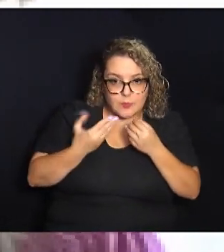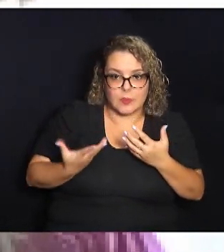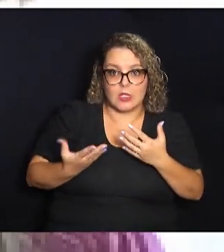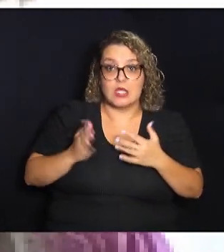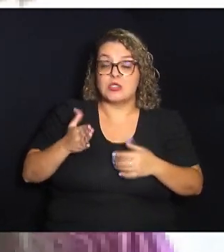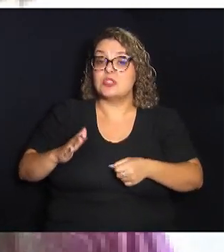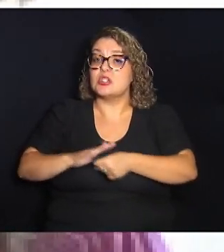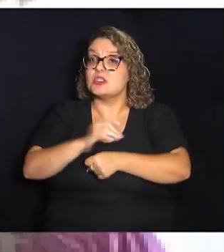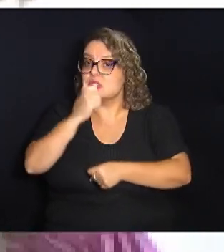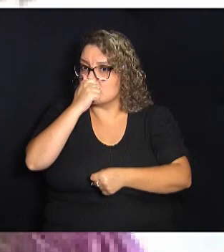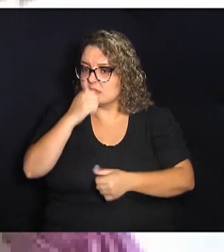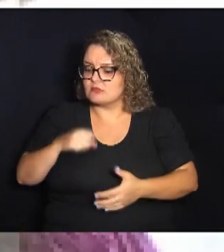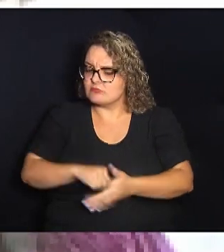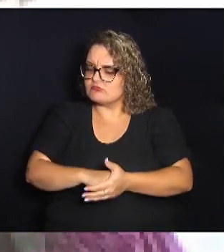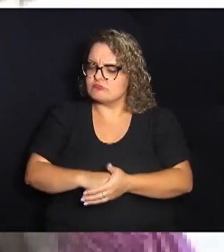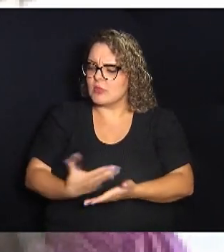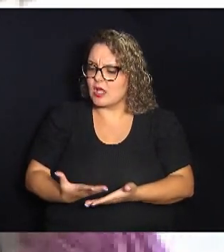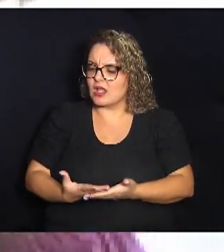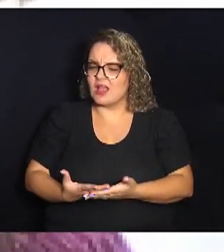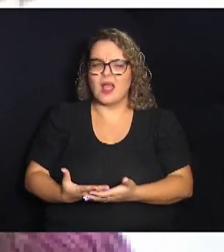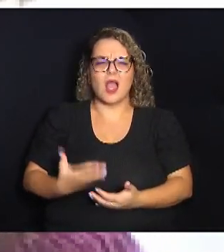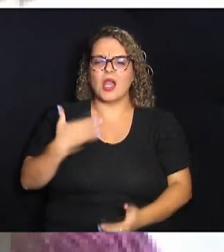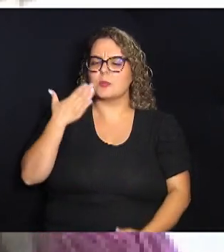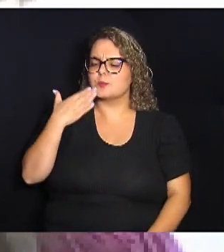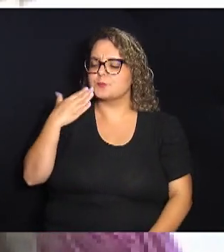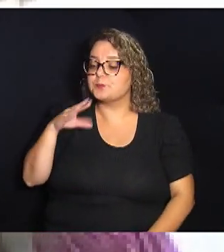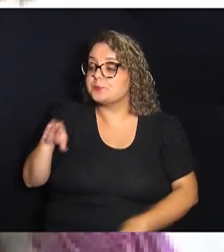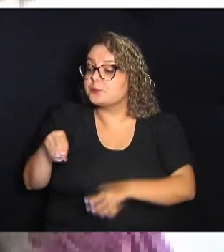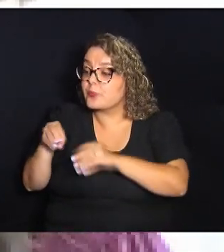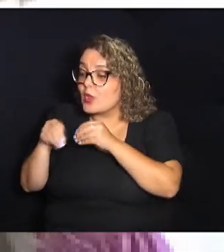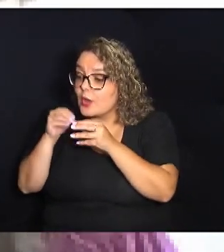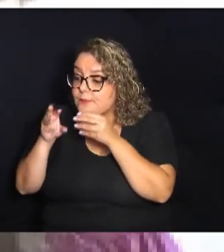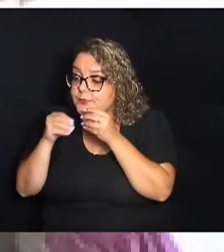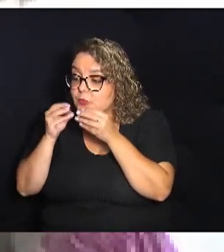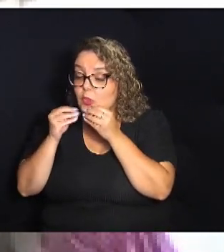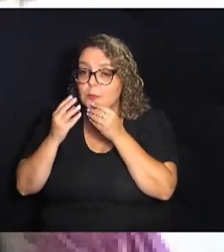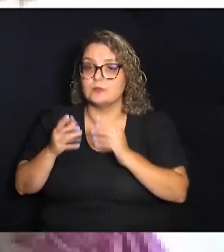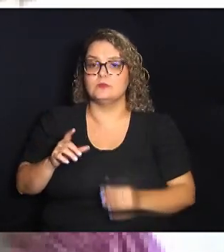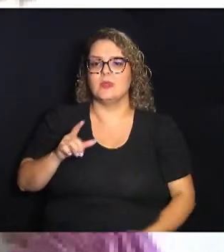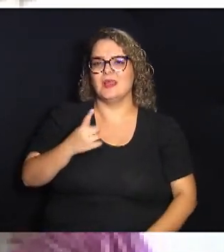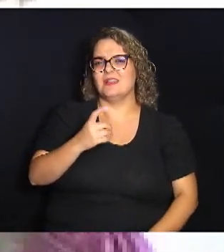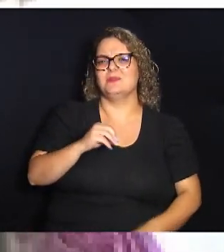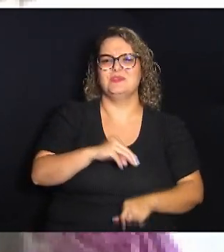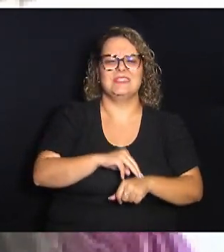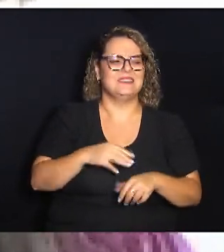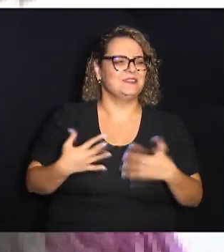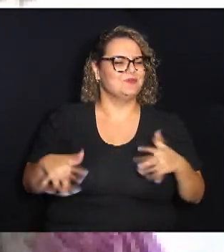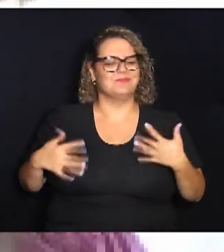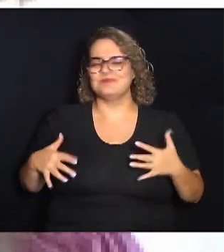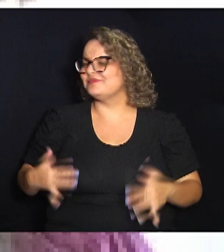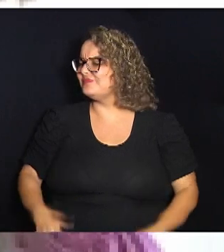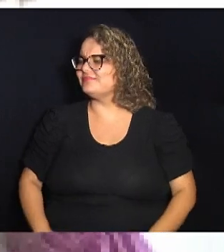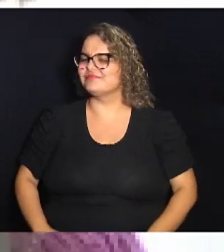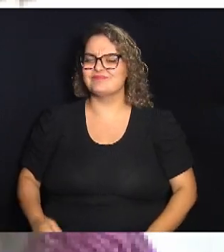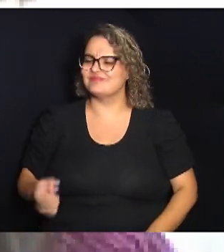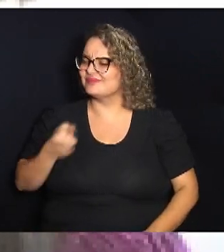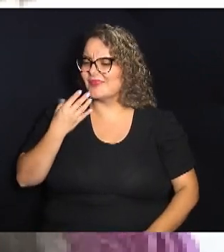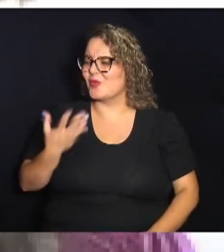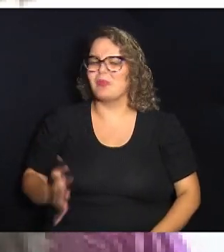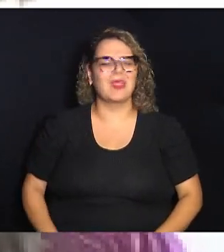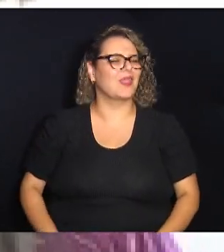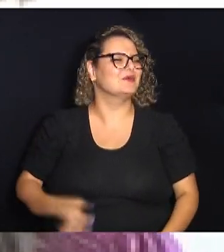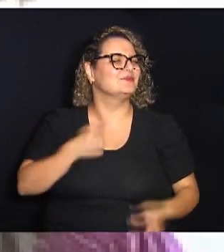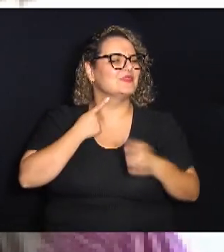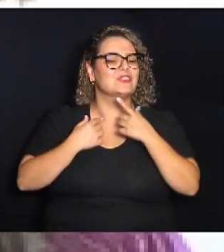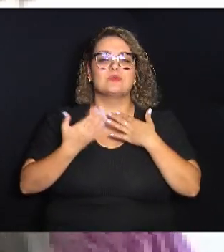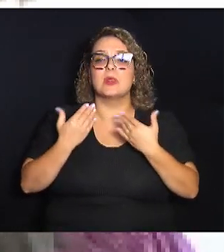alimentada, mas aí ela vontade de comer um docinho. Aí ela vai lá, pega um docinho. Daqui 10 minutos, não estou legal, estou com vontade de comer alguma